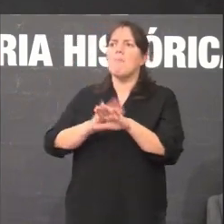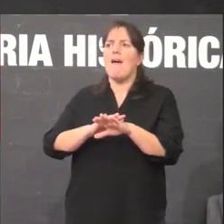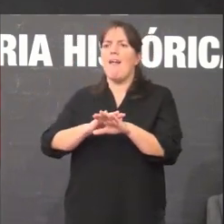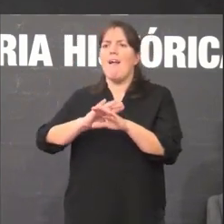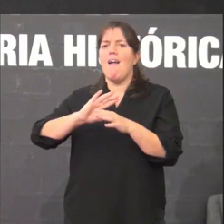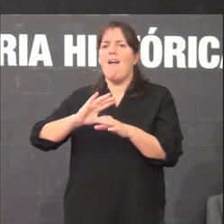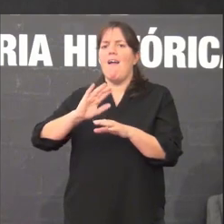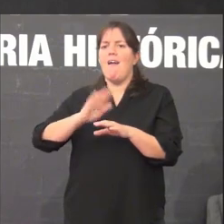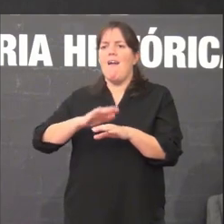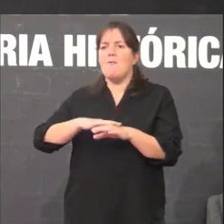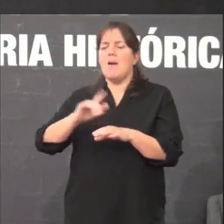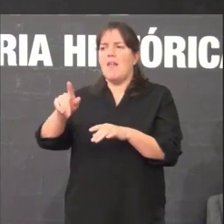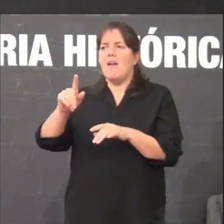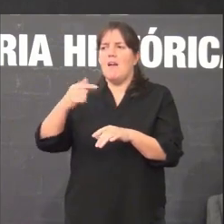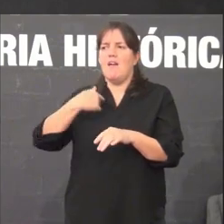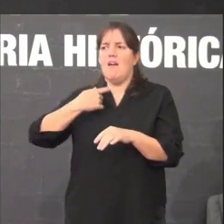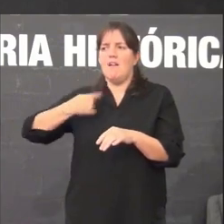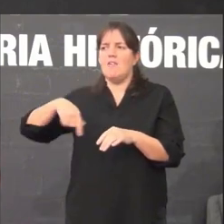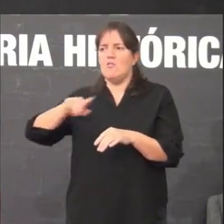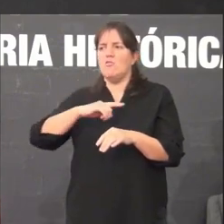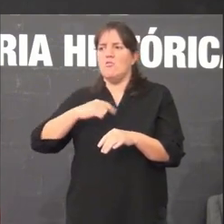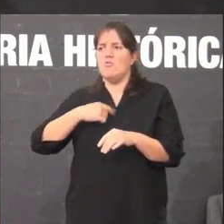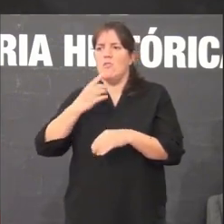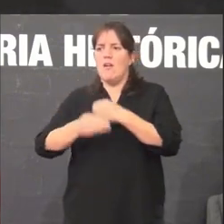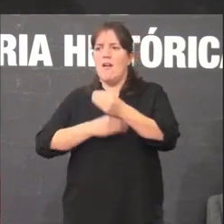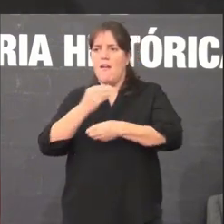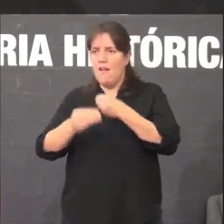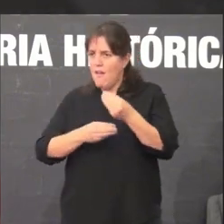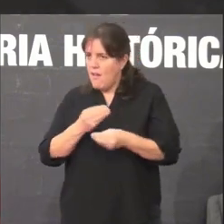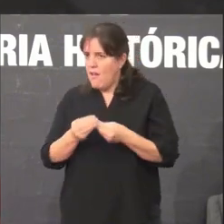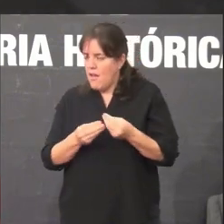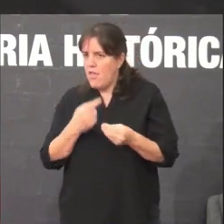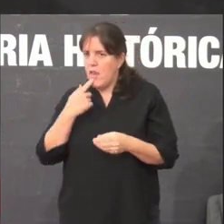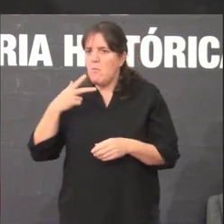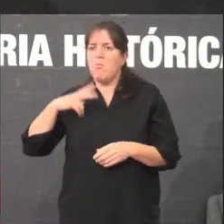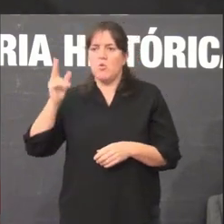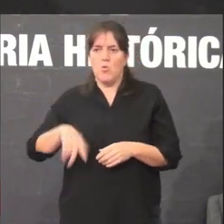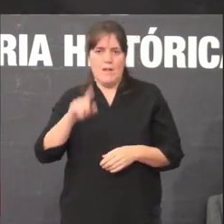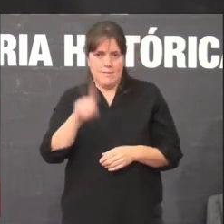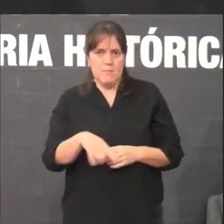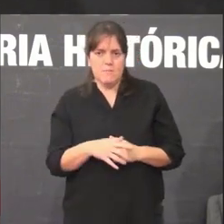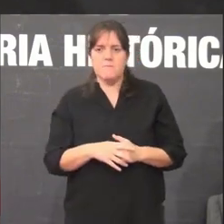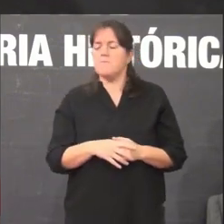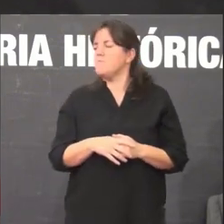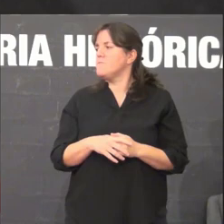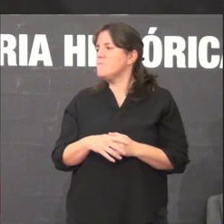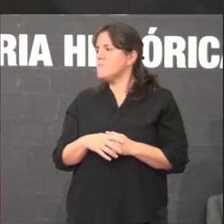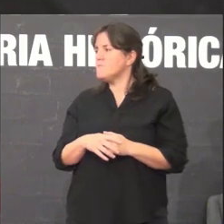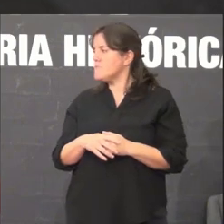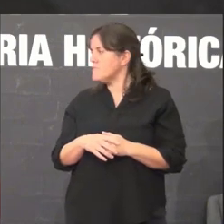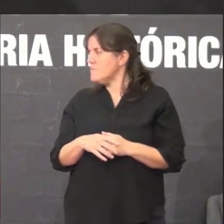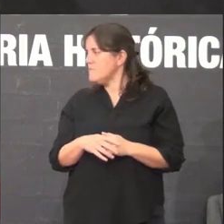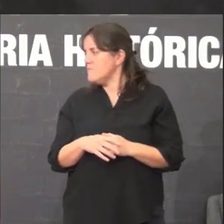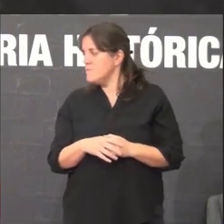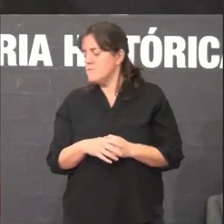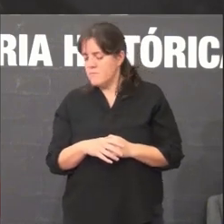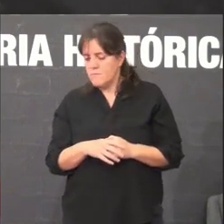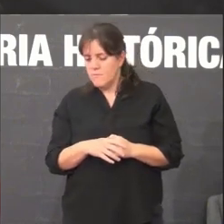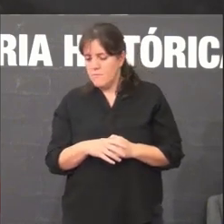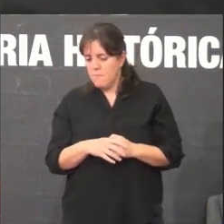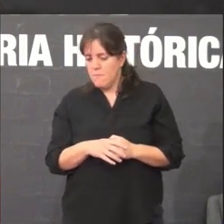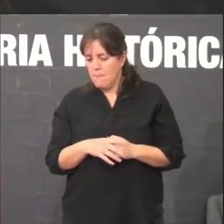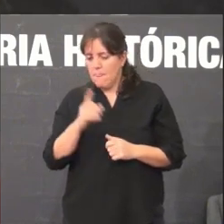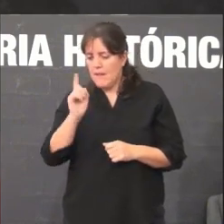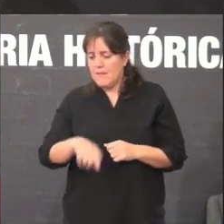adotado, que não foi possível, então, fazer em Portugal. É verdade que, em ambos